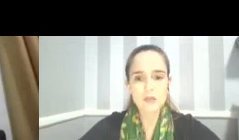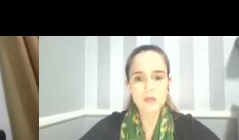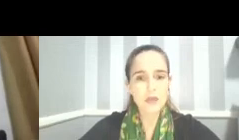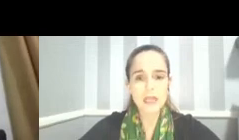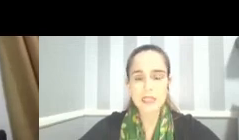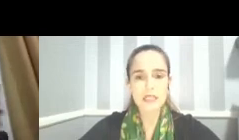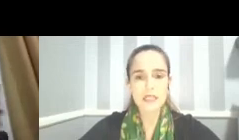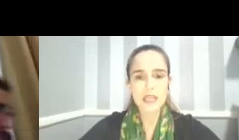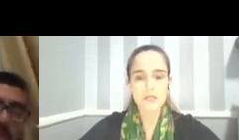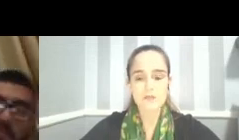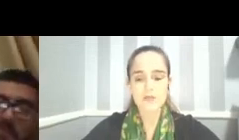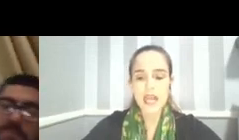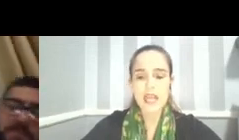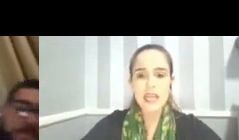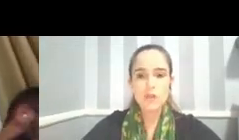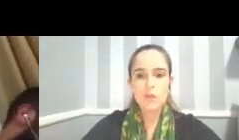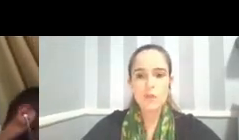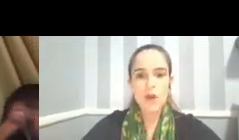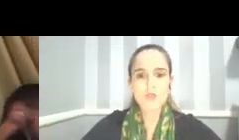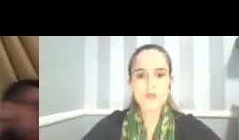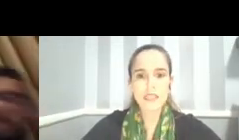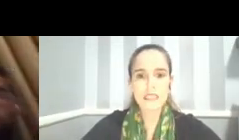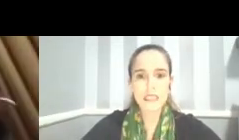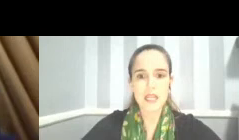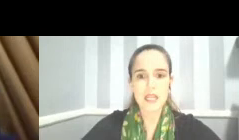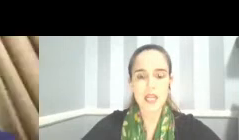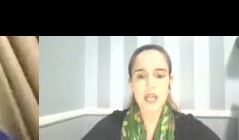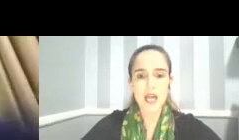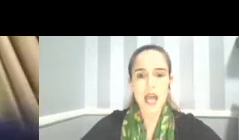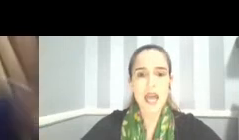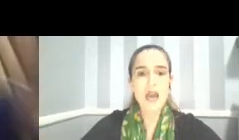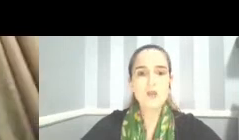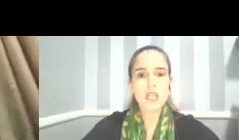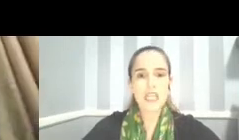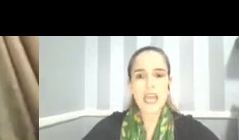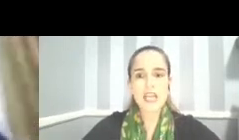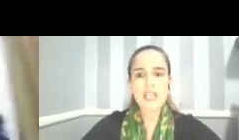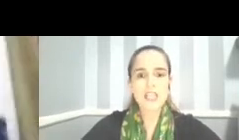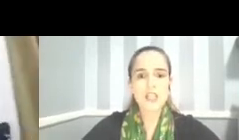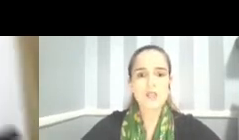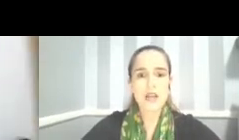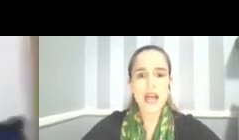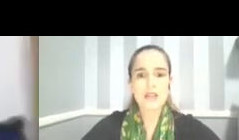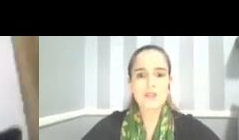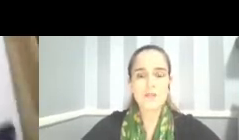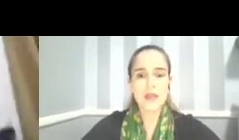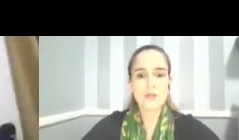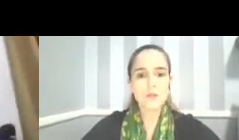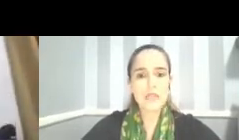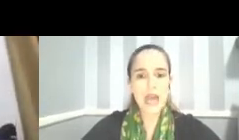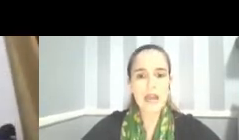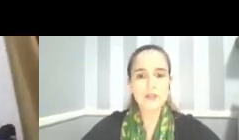O resto do membro está presente. E eu só posso fazer o torniquete no caso